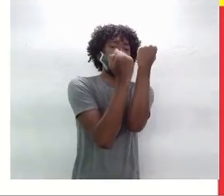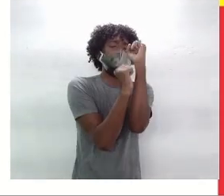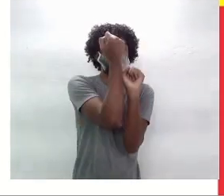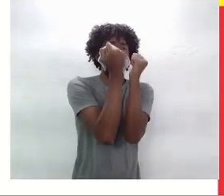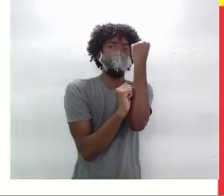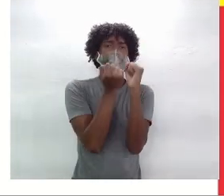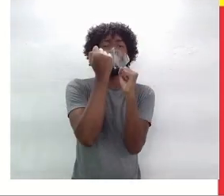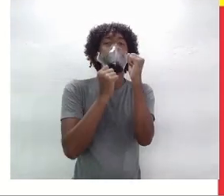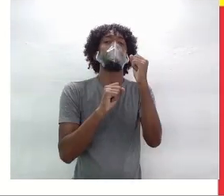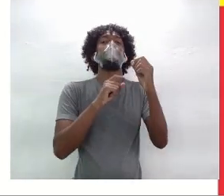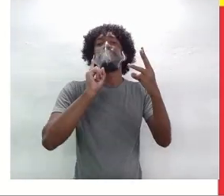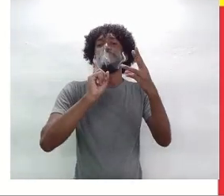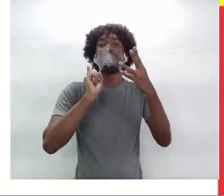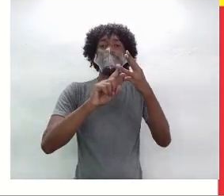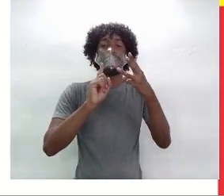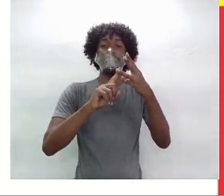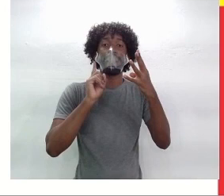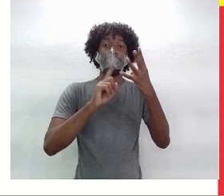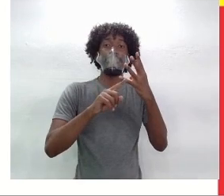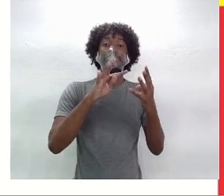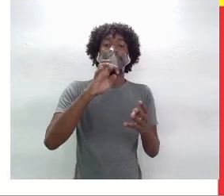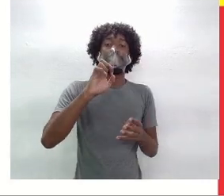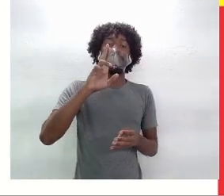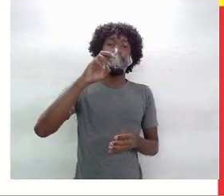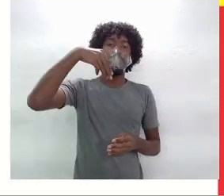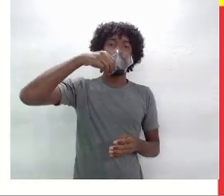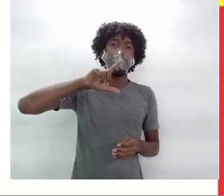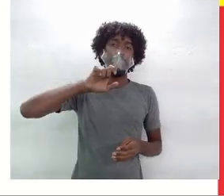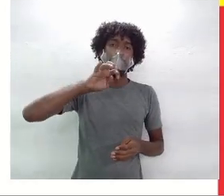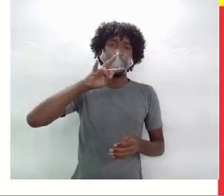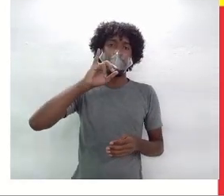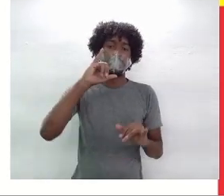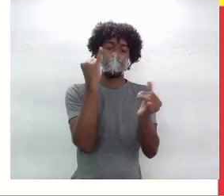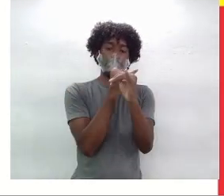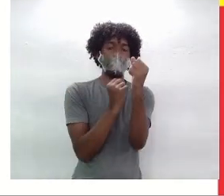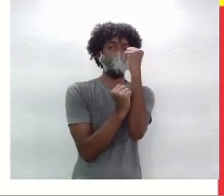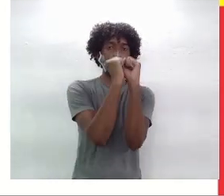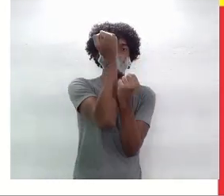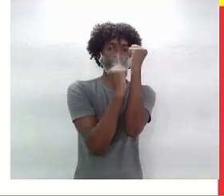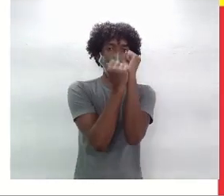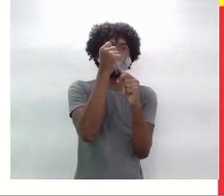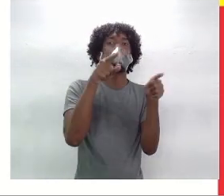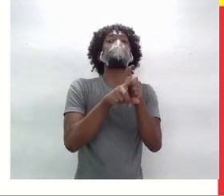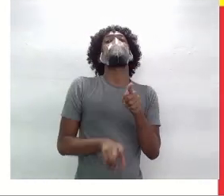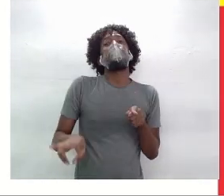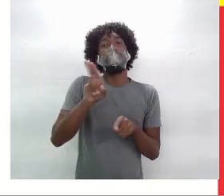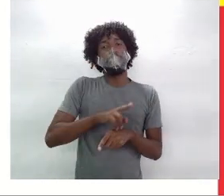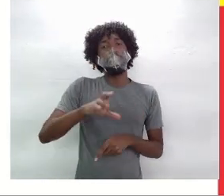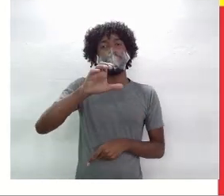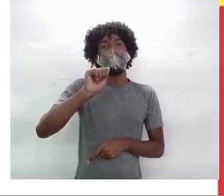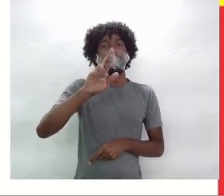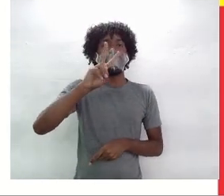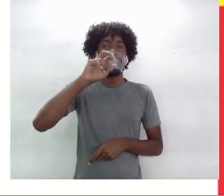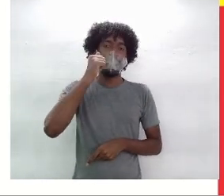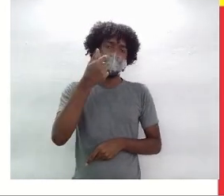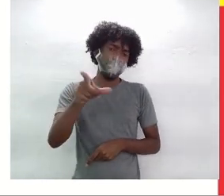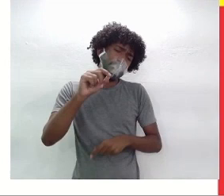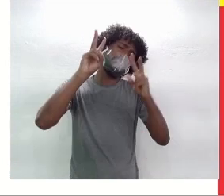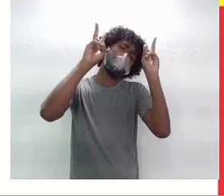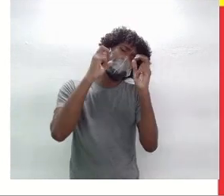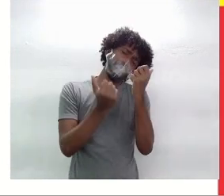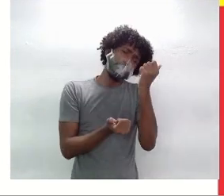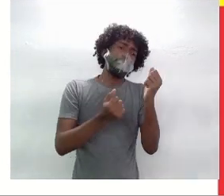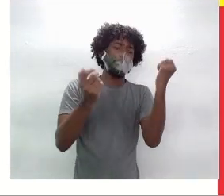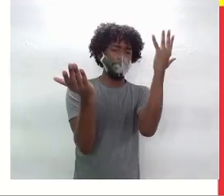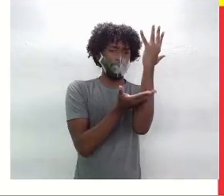carvão, das usinas termoelétricas que utilizam a questão do carvão também. Falo sobre as queimadas,